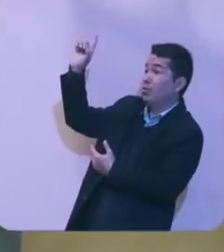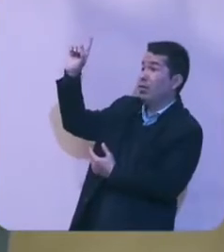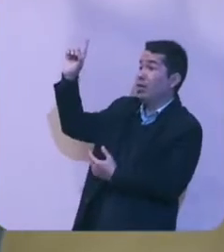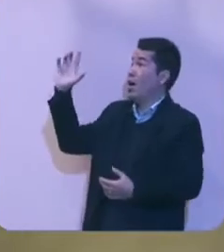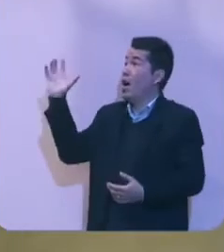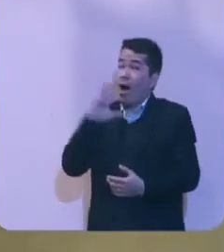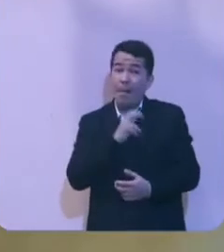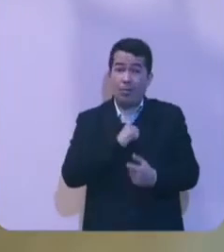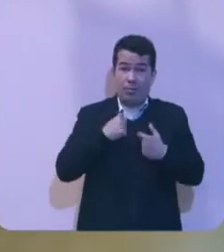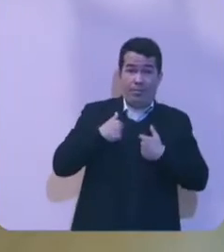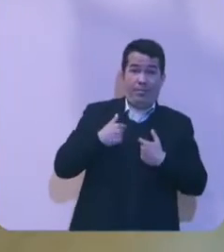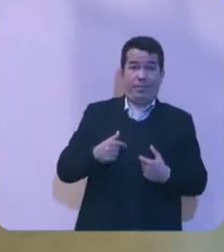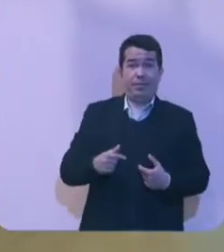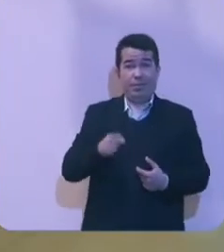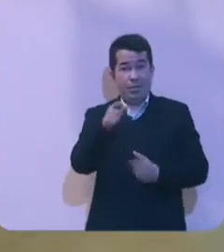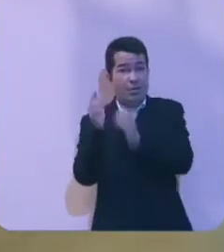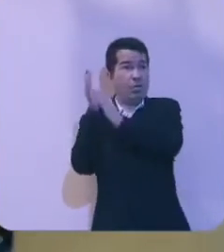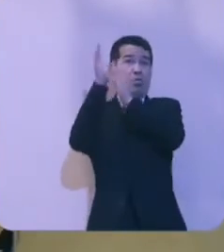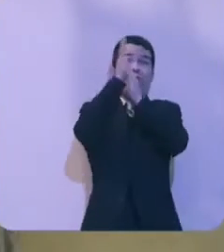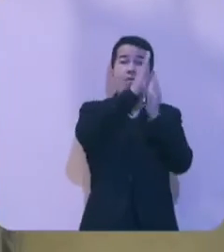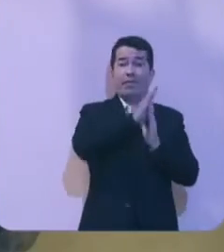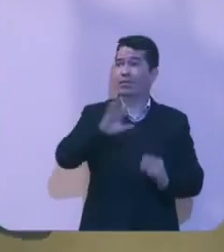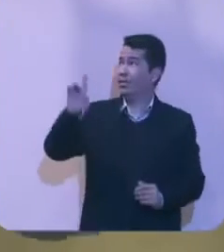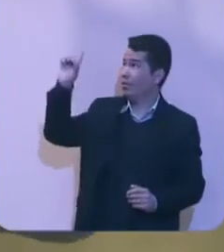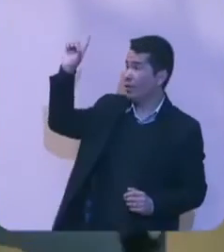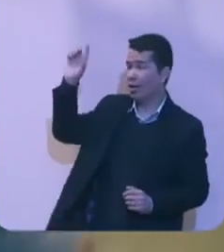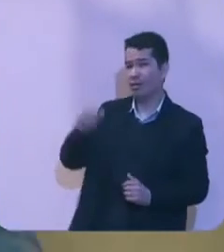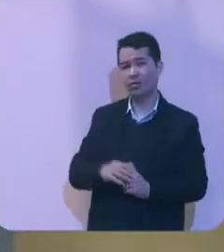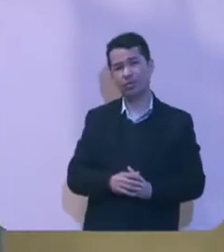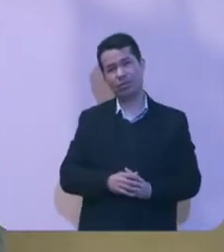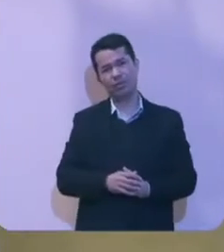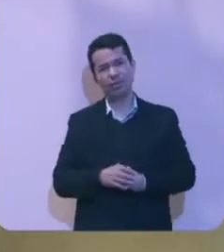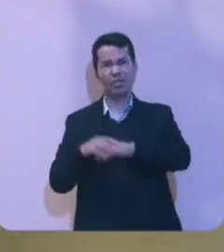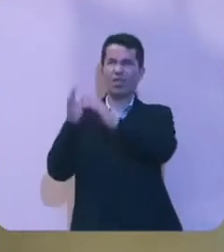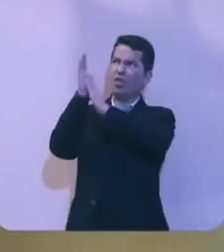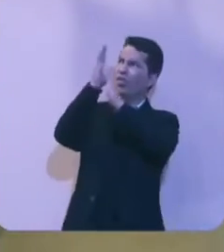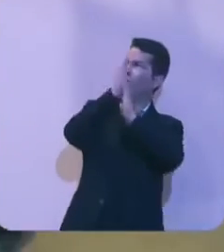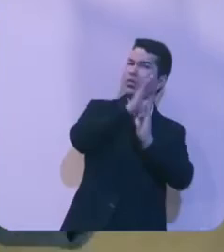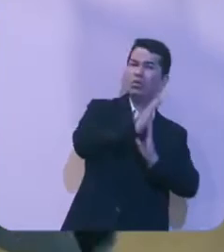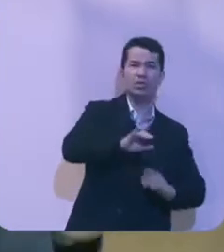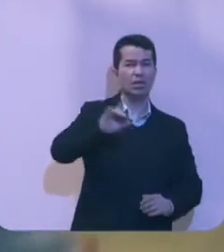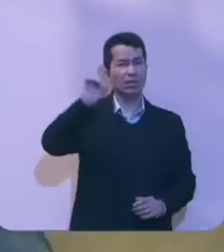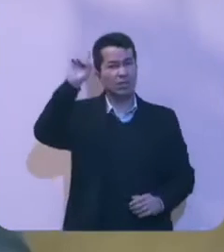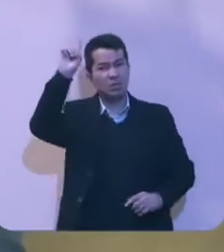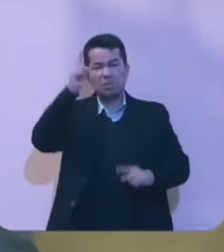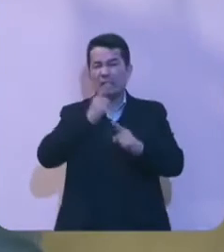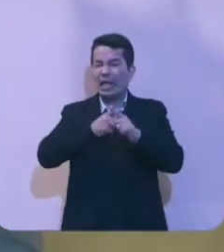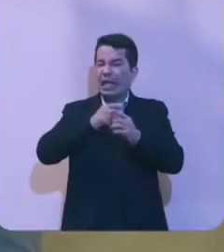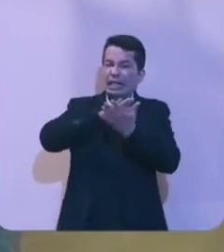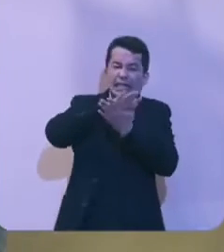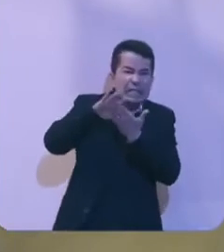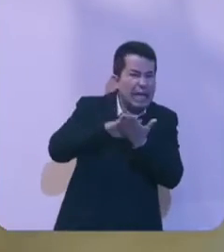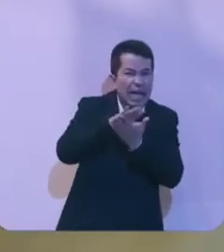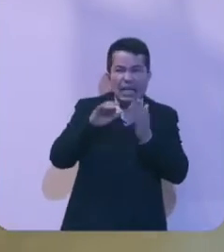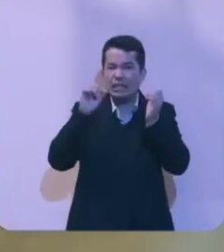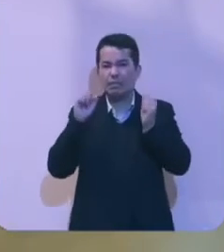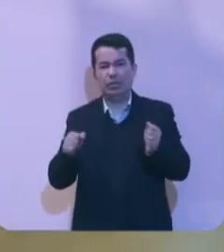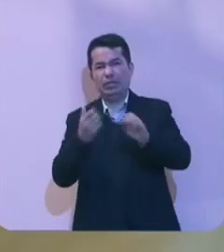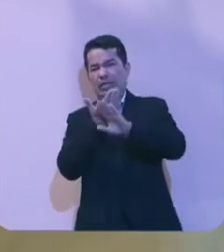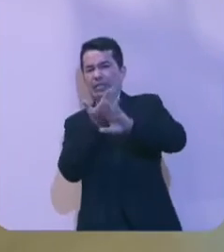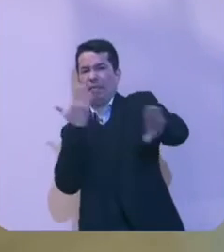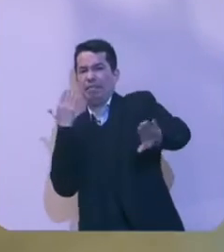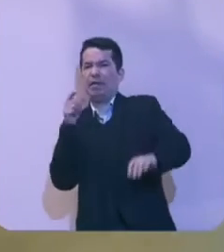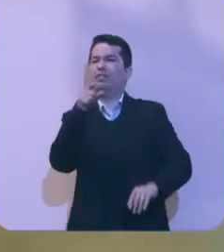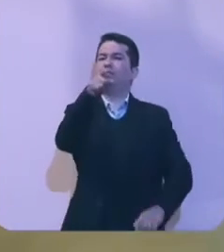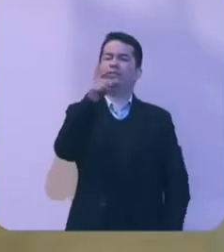porque nada, nem ninguém pode afastar você do amor do Pai. Louve ao Senhor. Sabe,